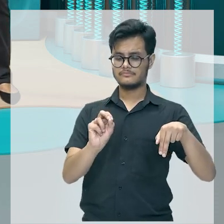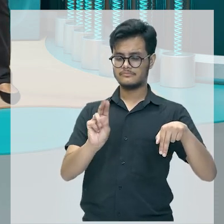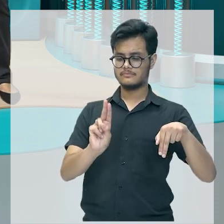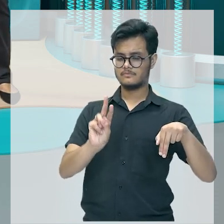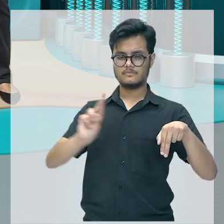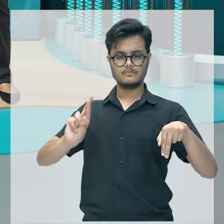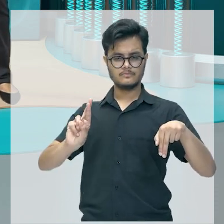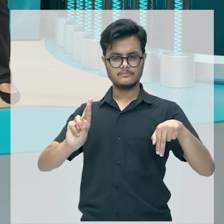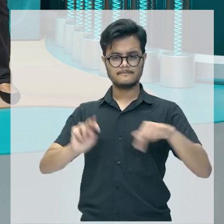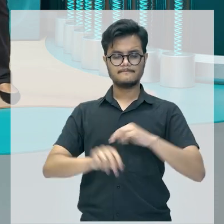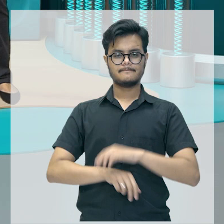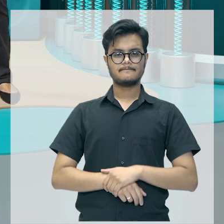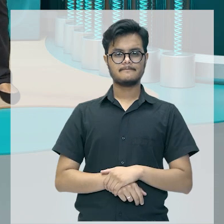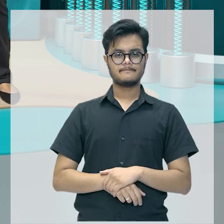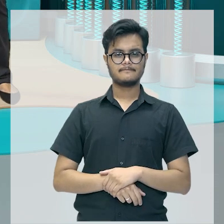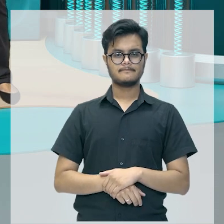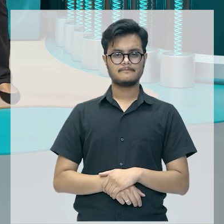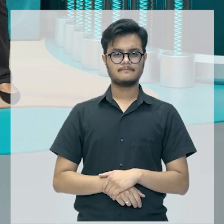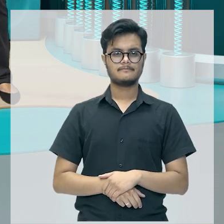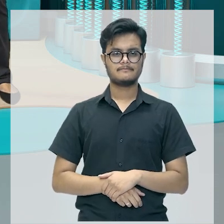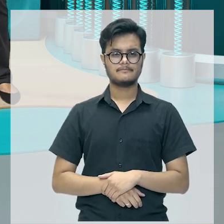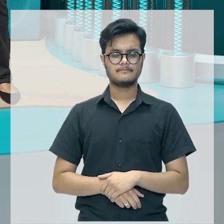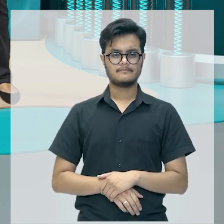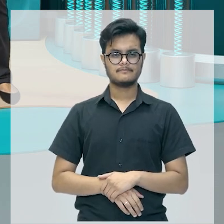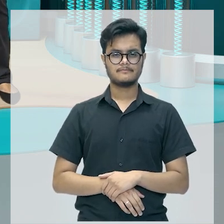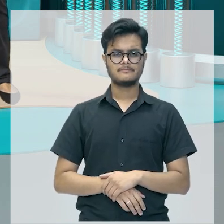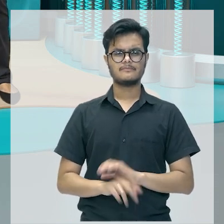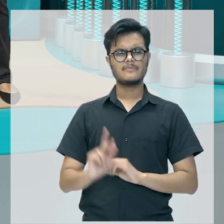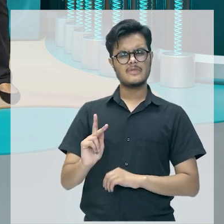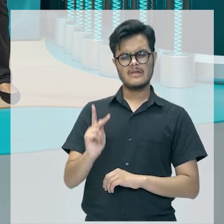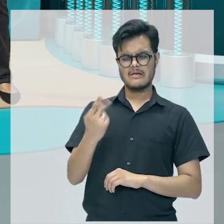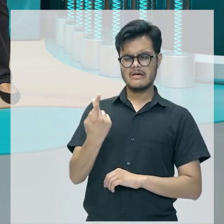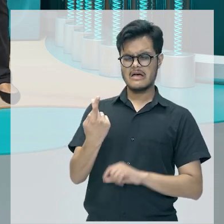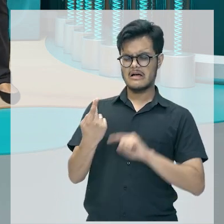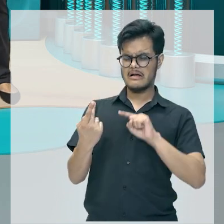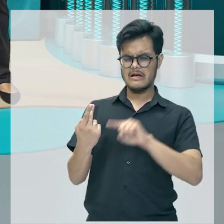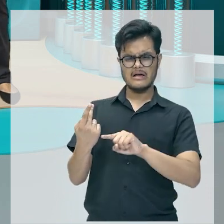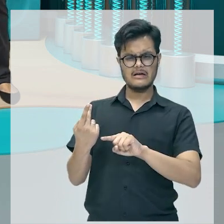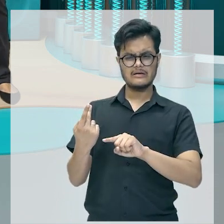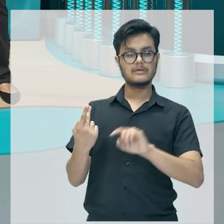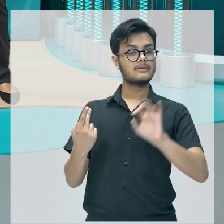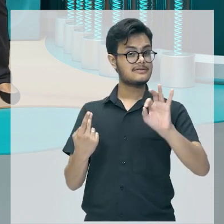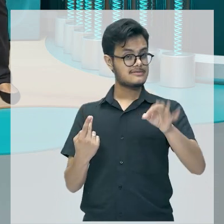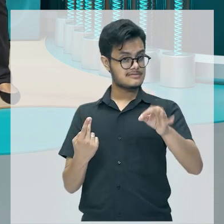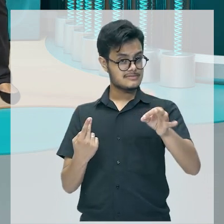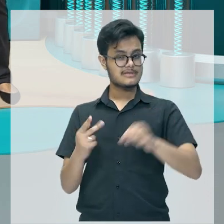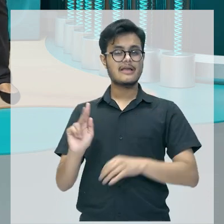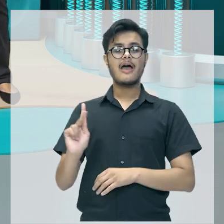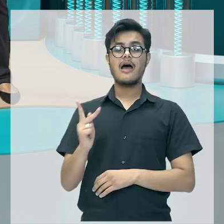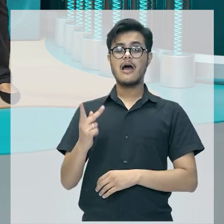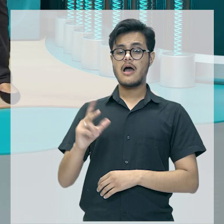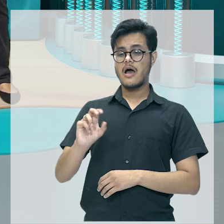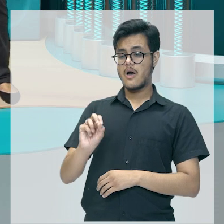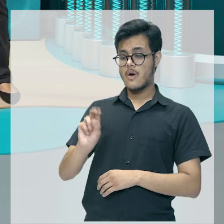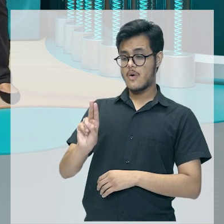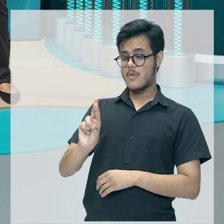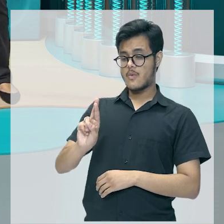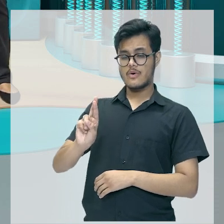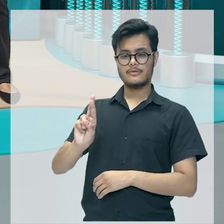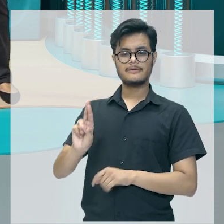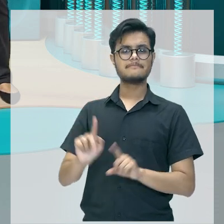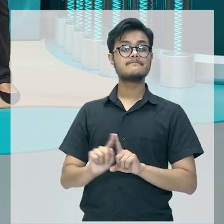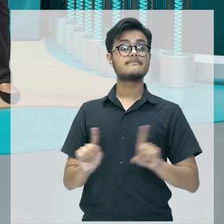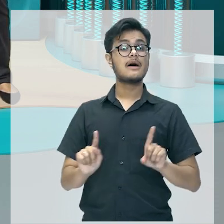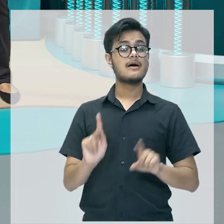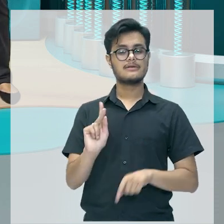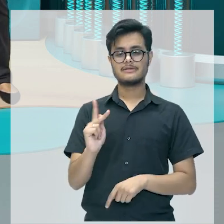hour. Aí você, teacher, tem uma coisa errada ali, tem um H bem ali. Sim, tem um H bem ali, certo? Mas esse H